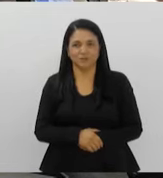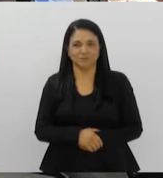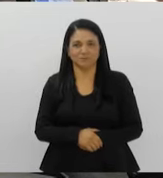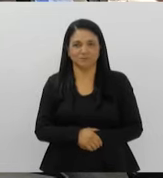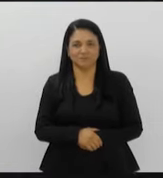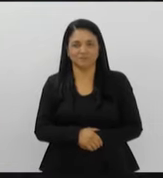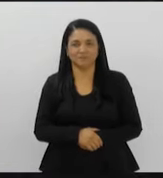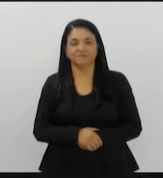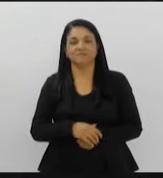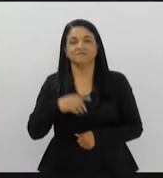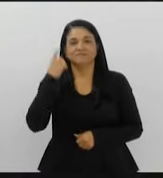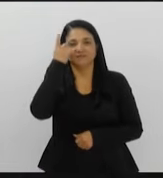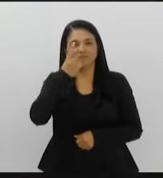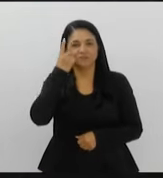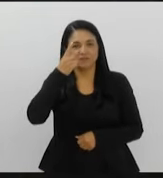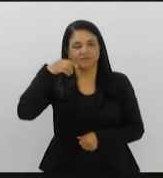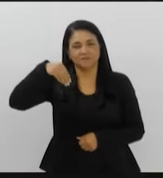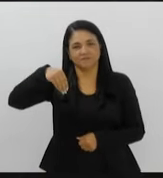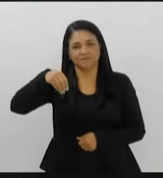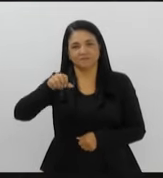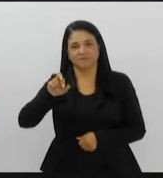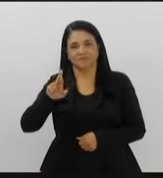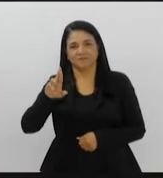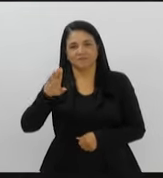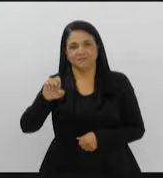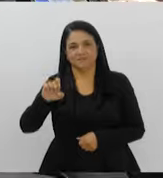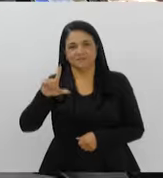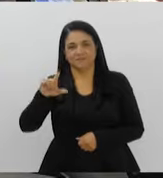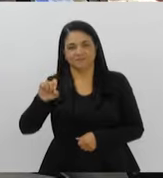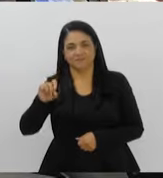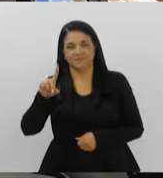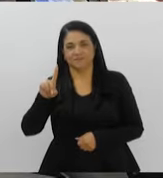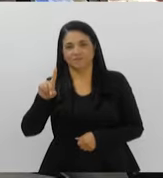seja. Nosso nobre deputado Marcelo Dino.